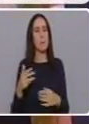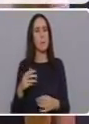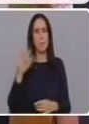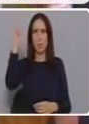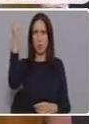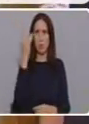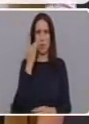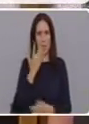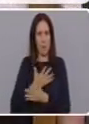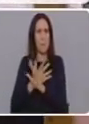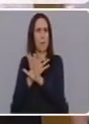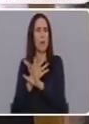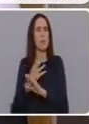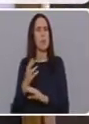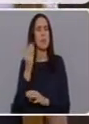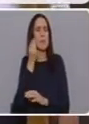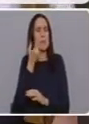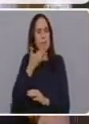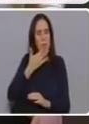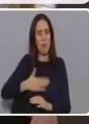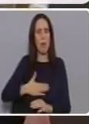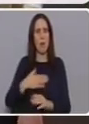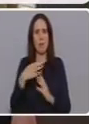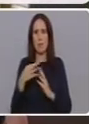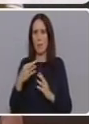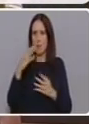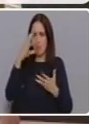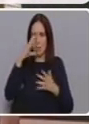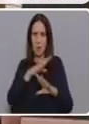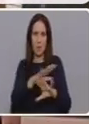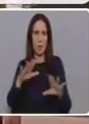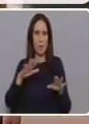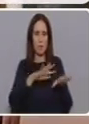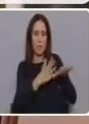queima, o vento beija, Seara louca e